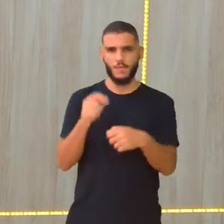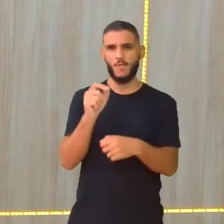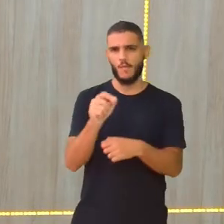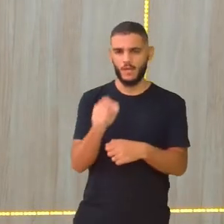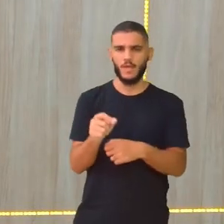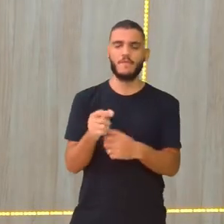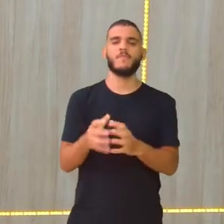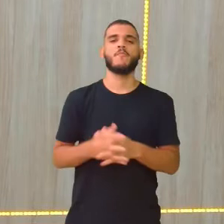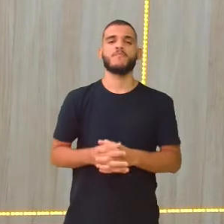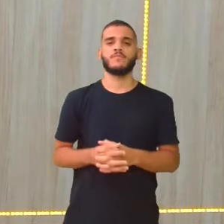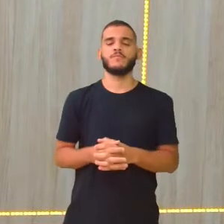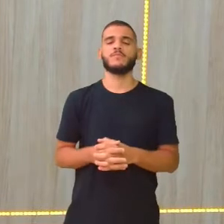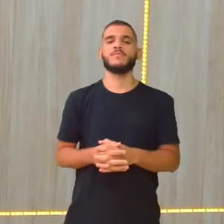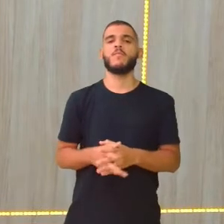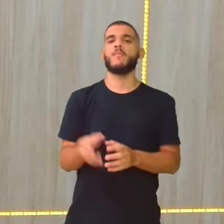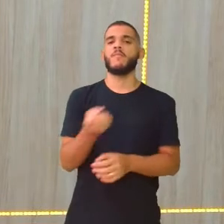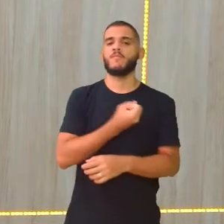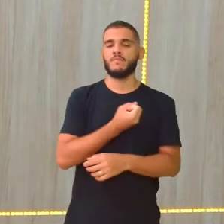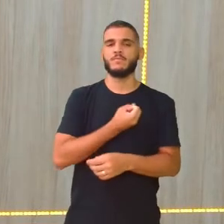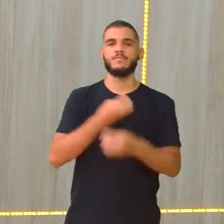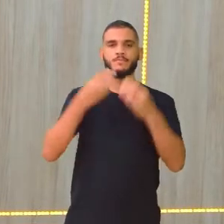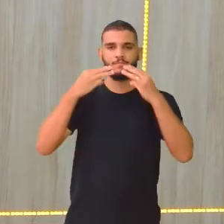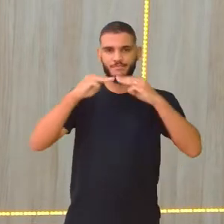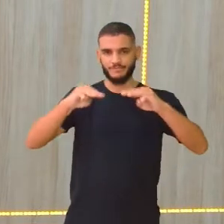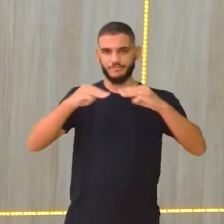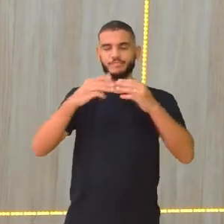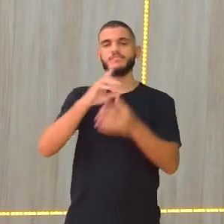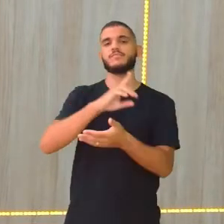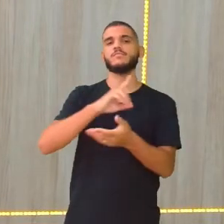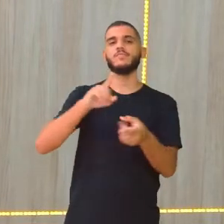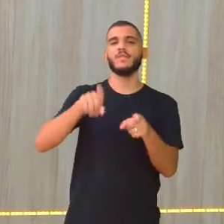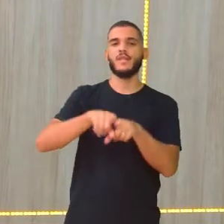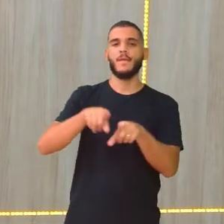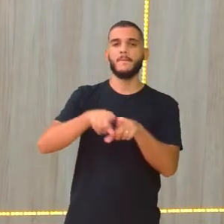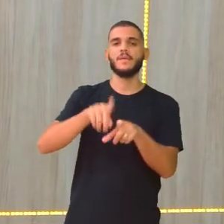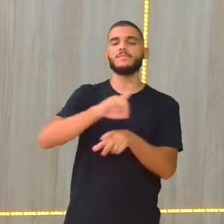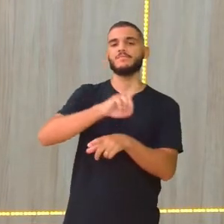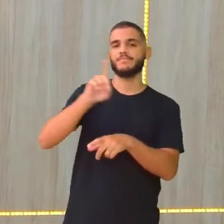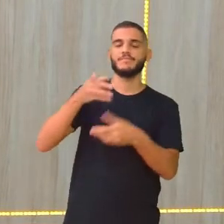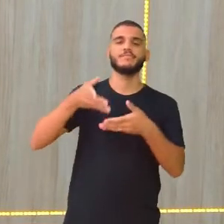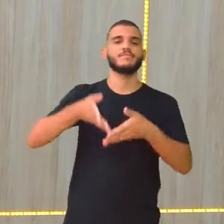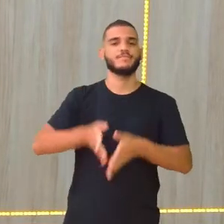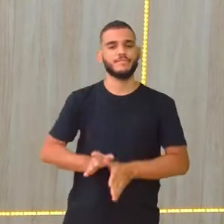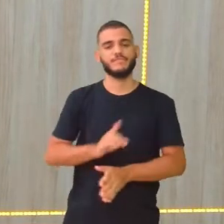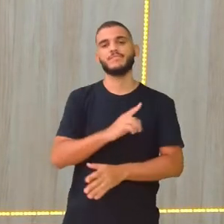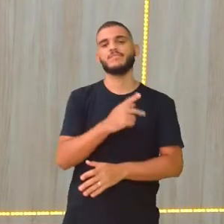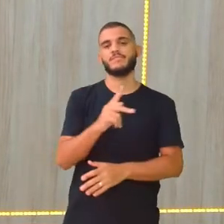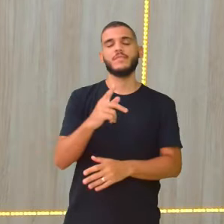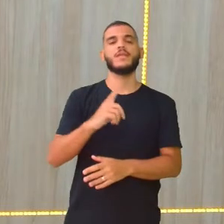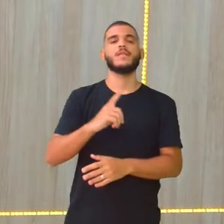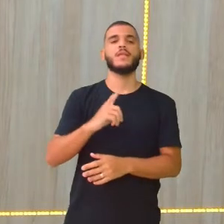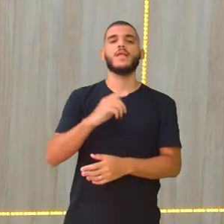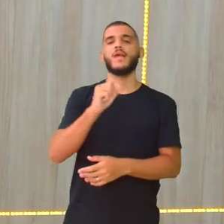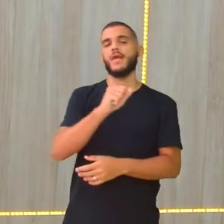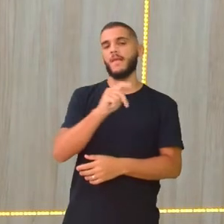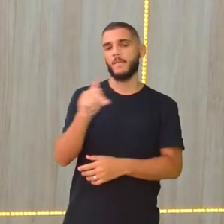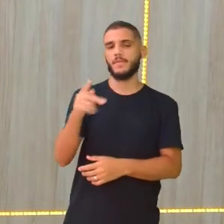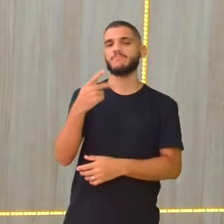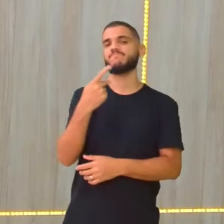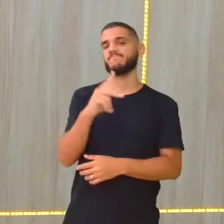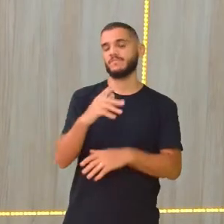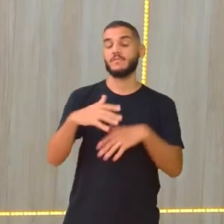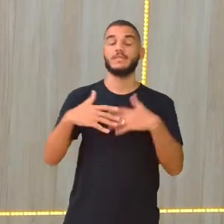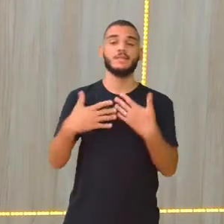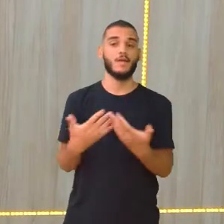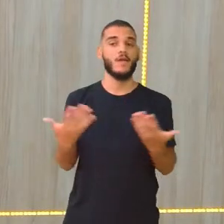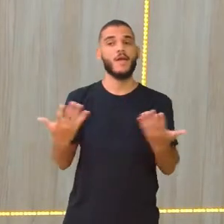escola de vocês o número da matrícula e com a data de aniversário de vocês, vocês vão poder ter esse aplicativo. E aí agora,